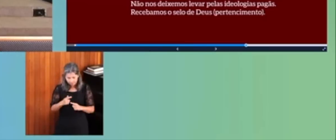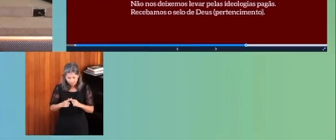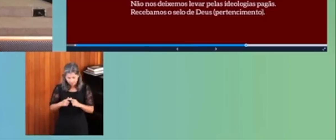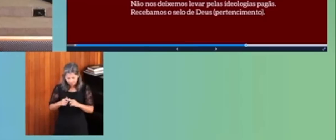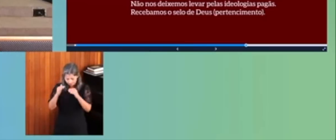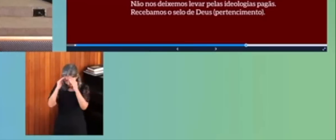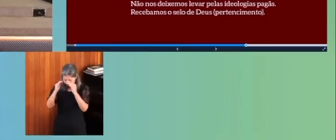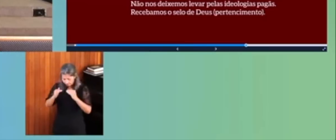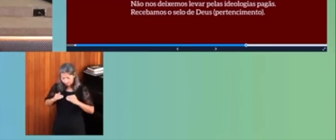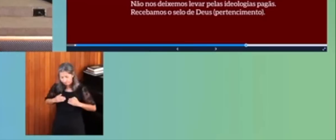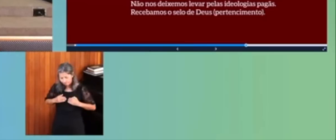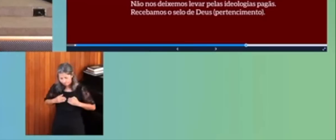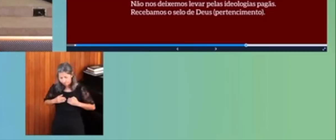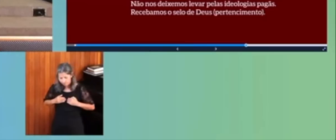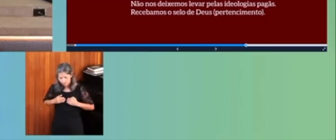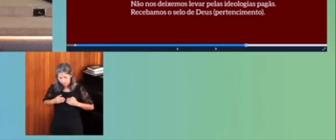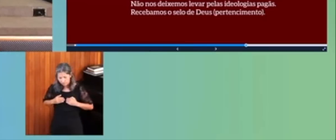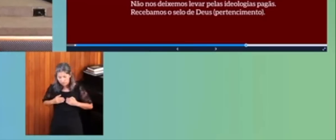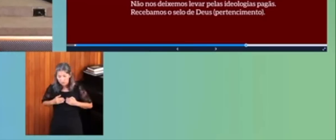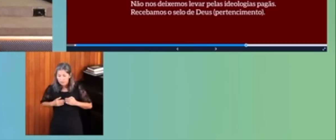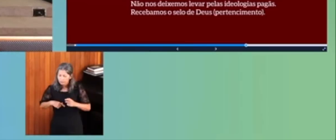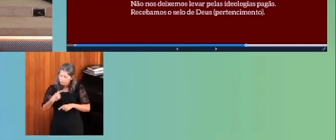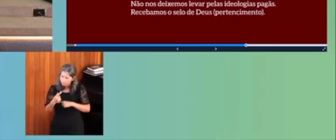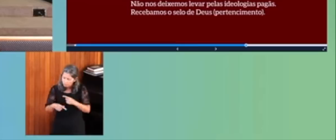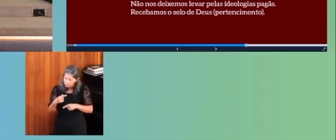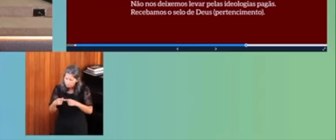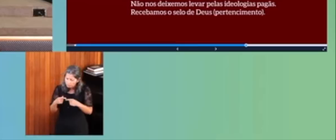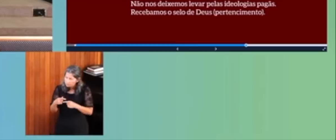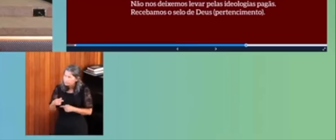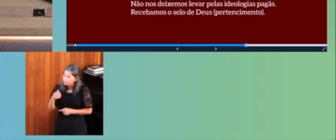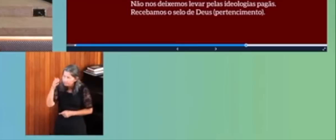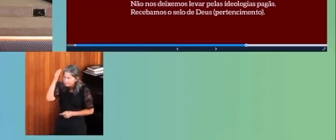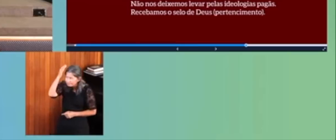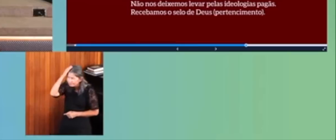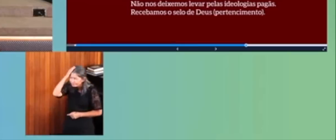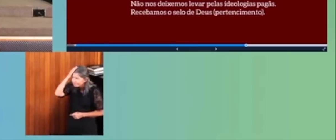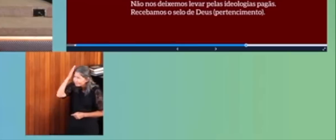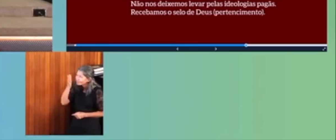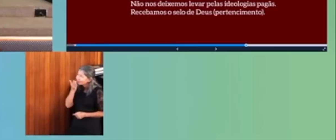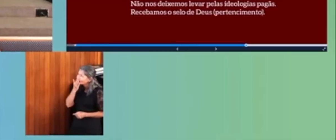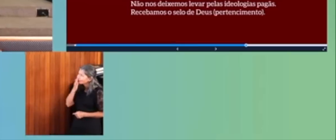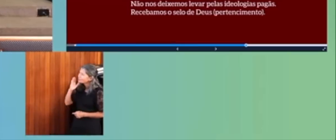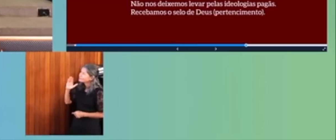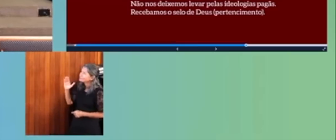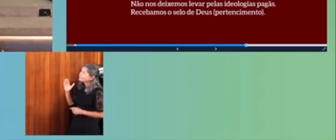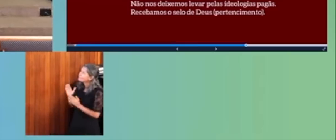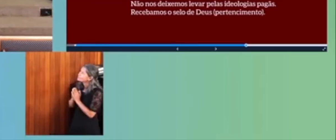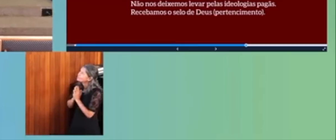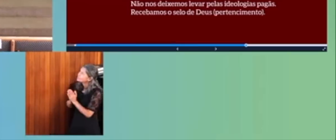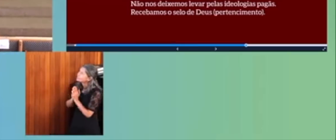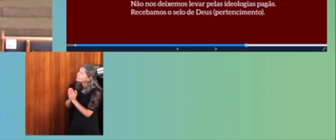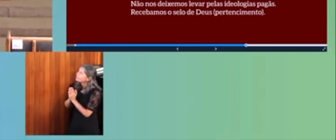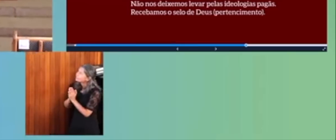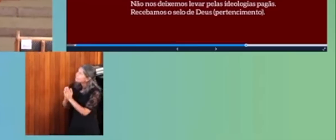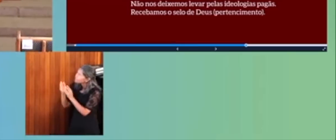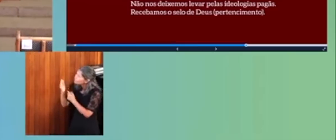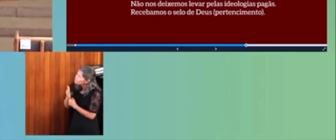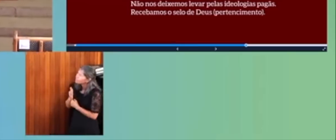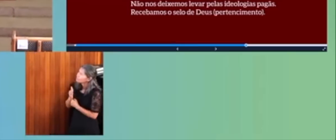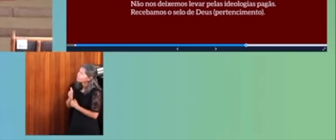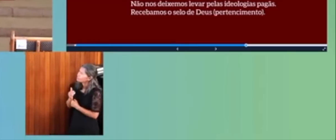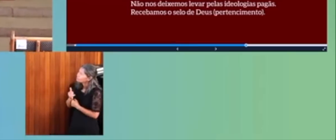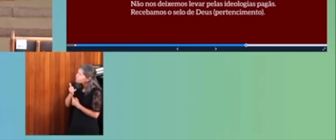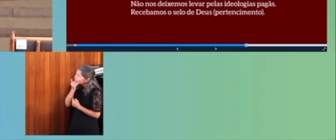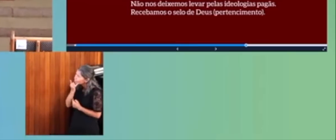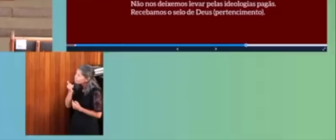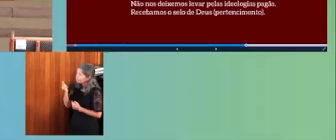Terra Prometida. Nós estamos de novo, irmãos, no limiar da Canaã celestial, pertinho de entrar no céu. Jesus logo